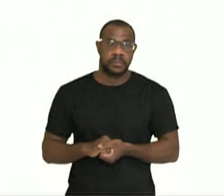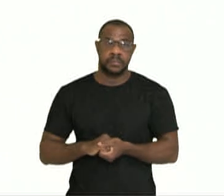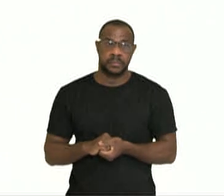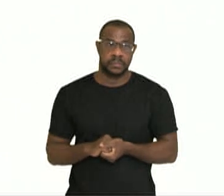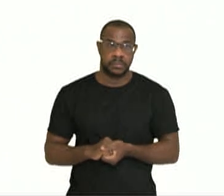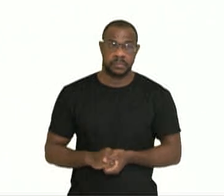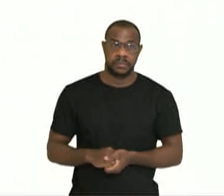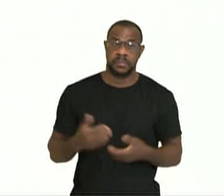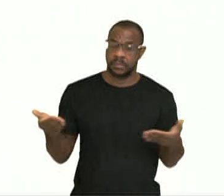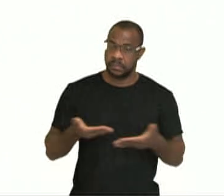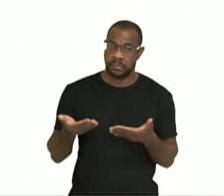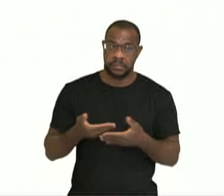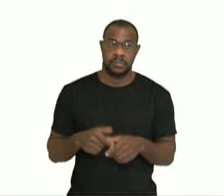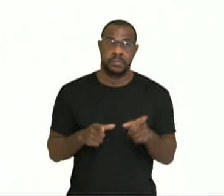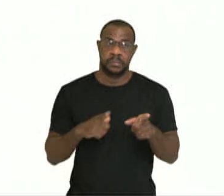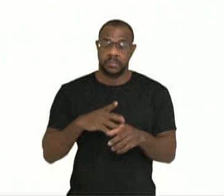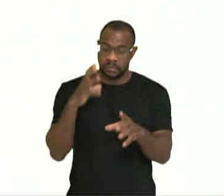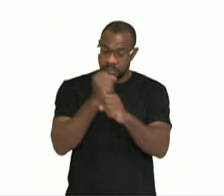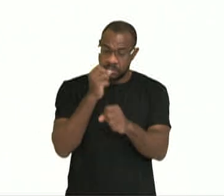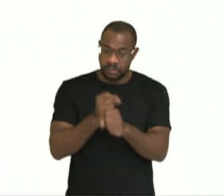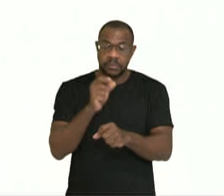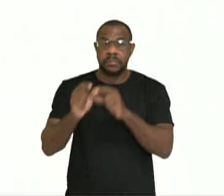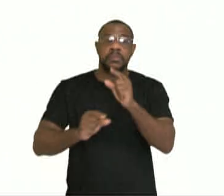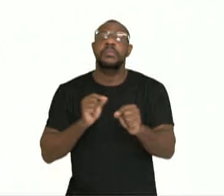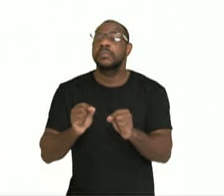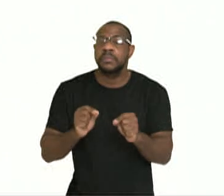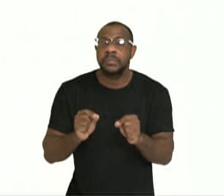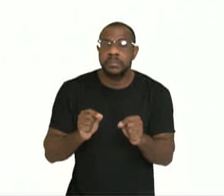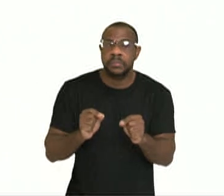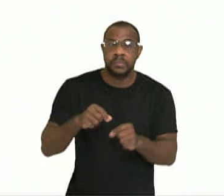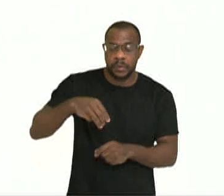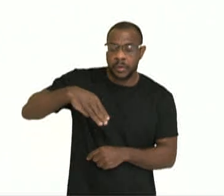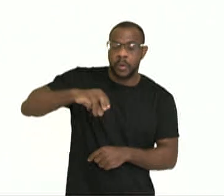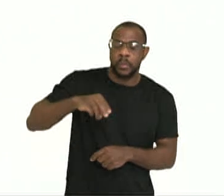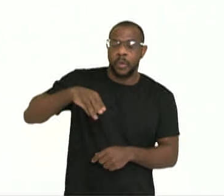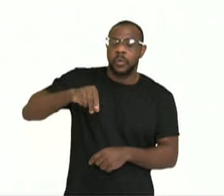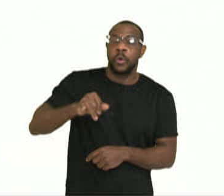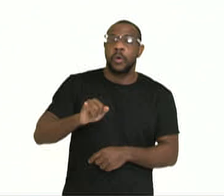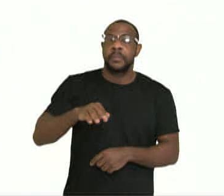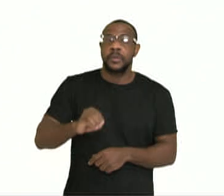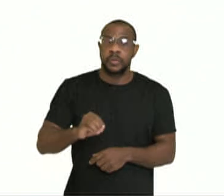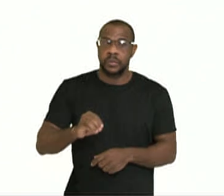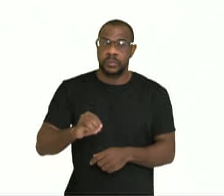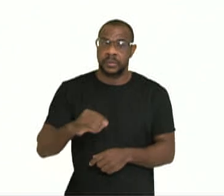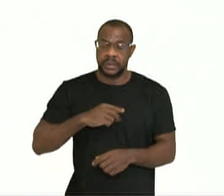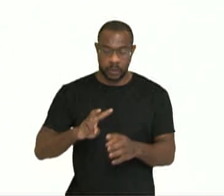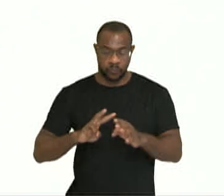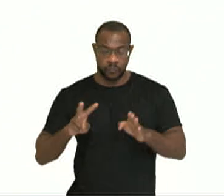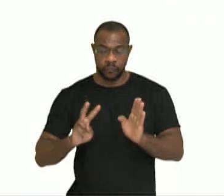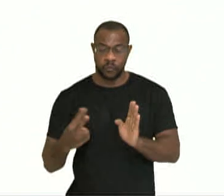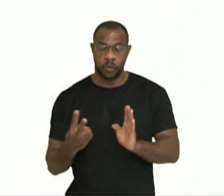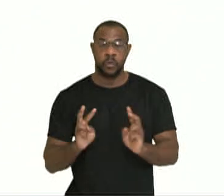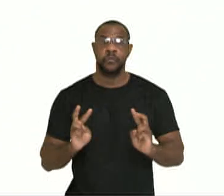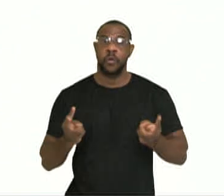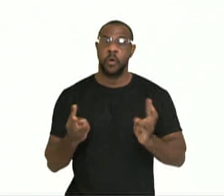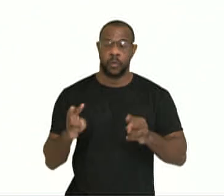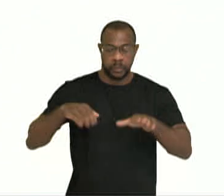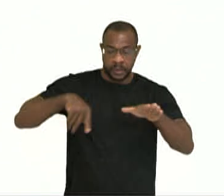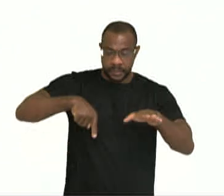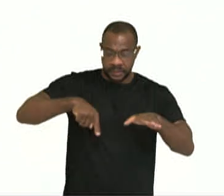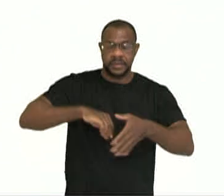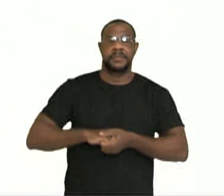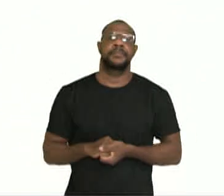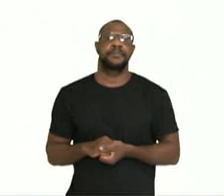nesse primeiro momento, eu quero que você calcule o monômio que representa o volume dessa piscina. E daí a gente já continua.